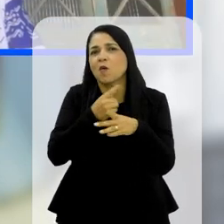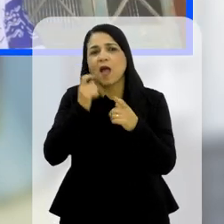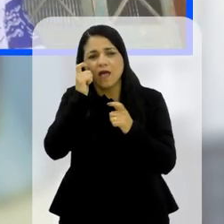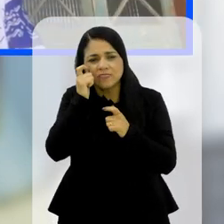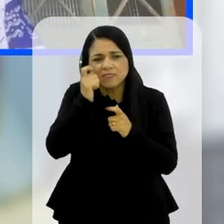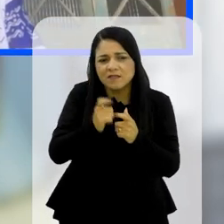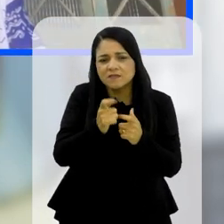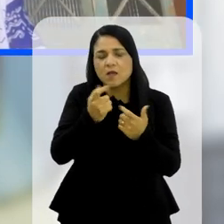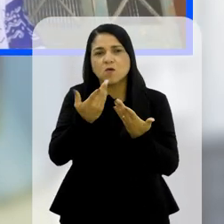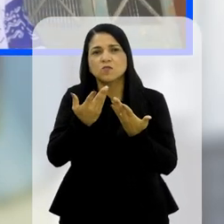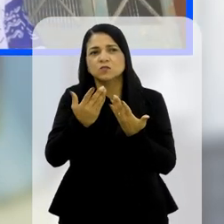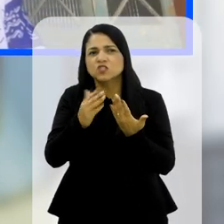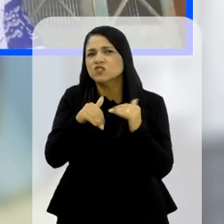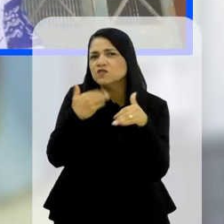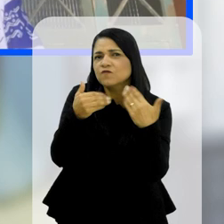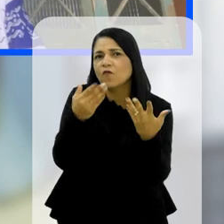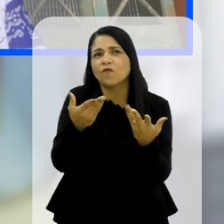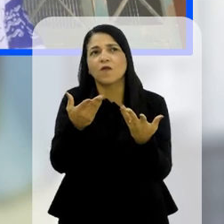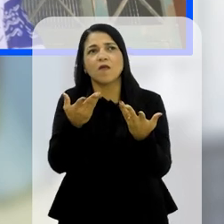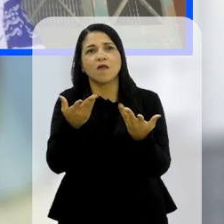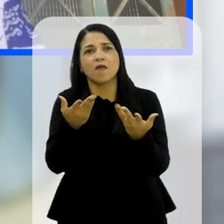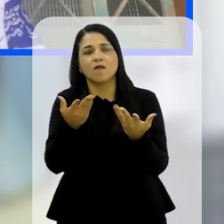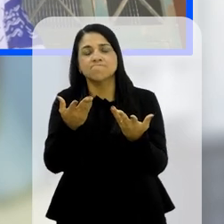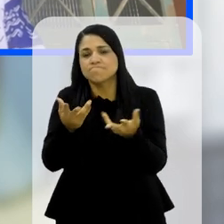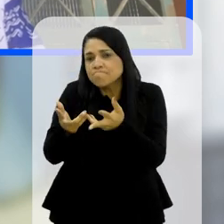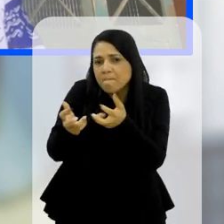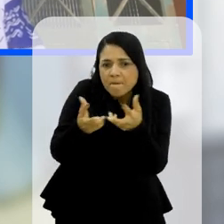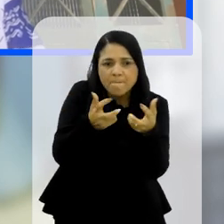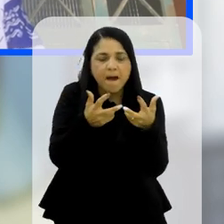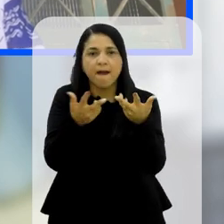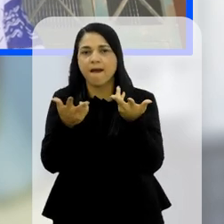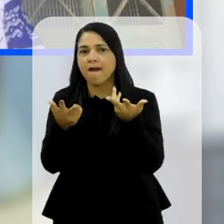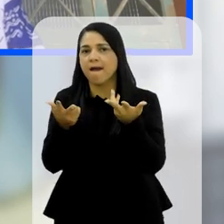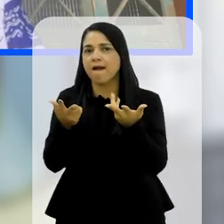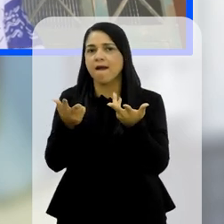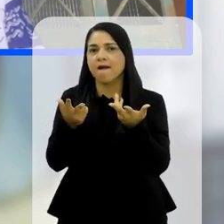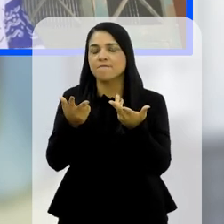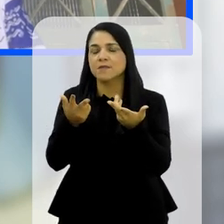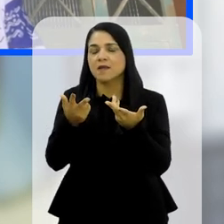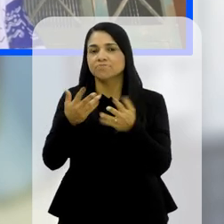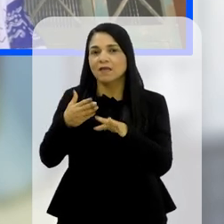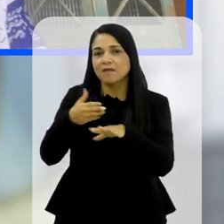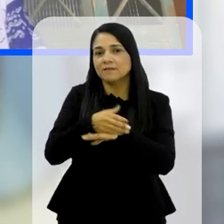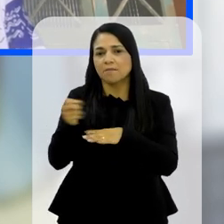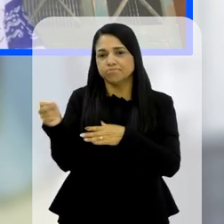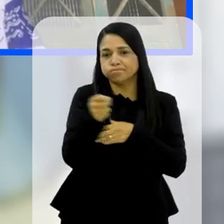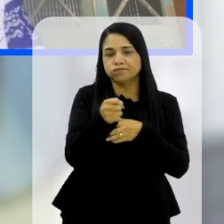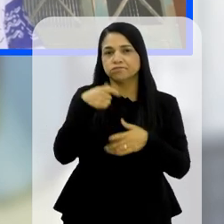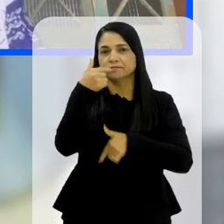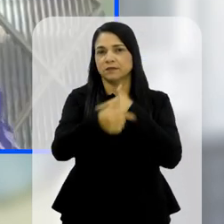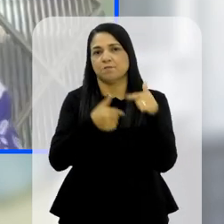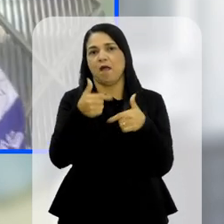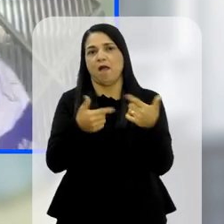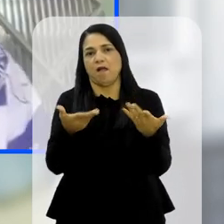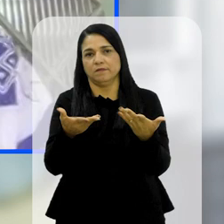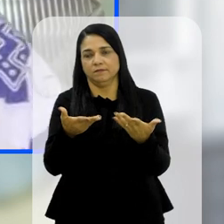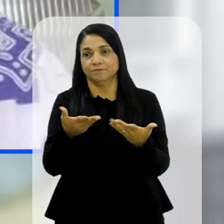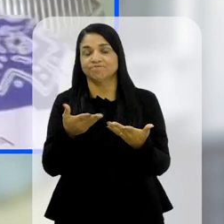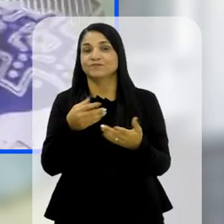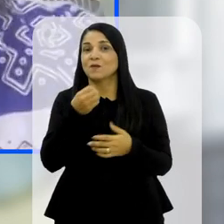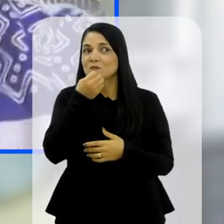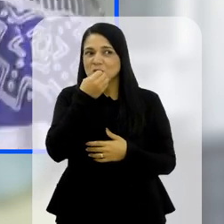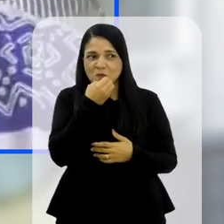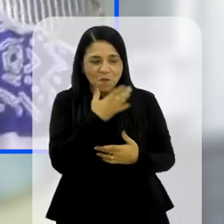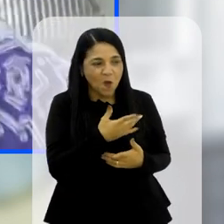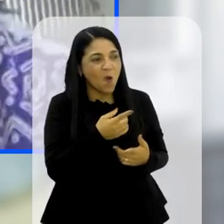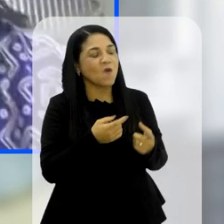prestar atenção, o que ele precisa desenvolver, o que que ele precisa se apegar para conseguir adentrar aí no mercado de trabalho.